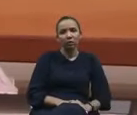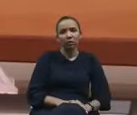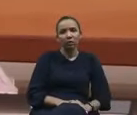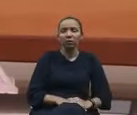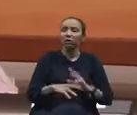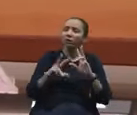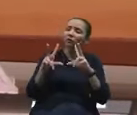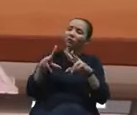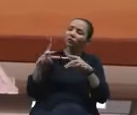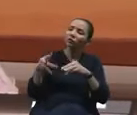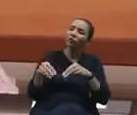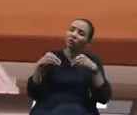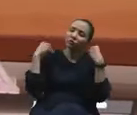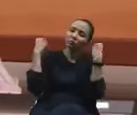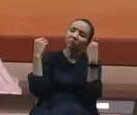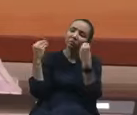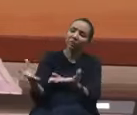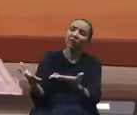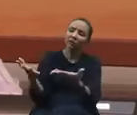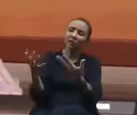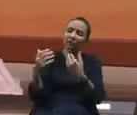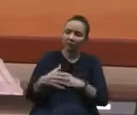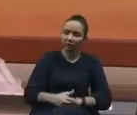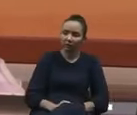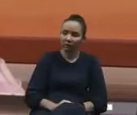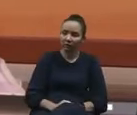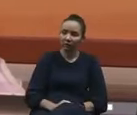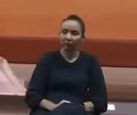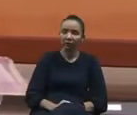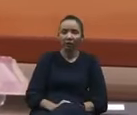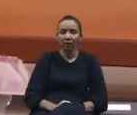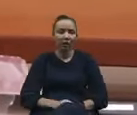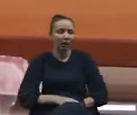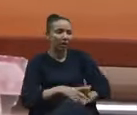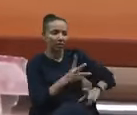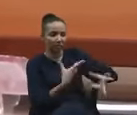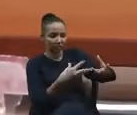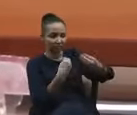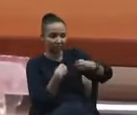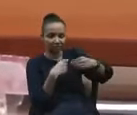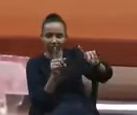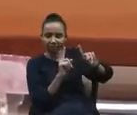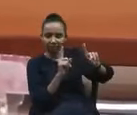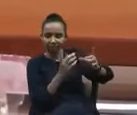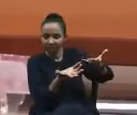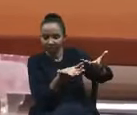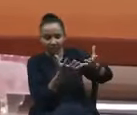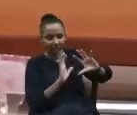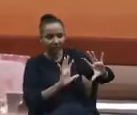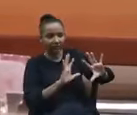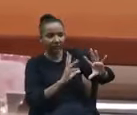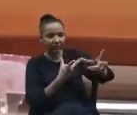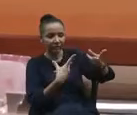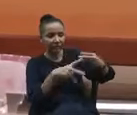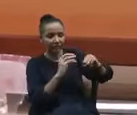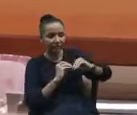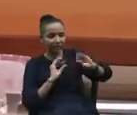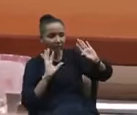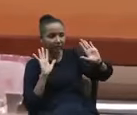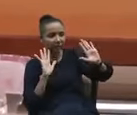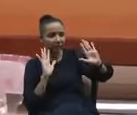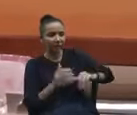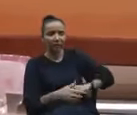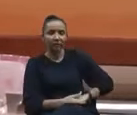presentees fica para tu para tuas concubinas re para esses bêbados Rei tudinho não quero ter os pres presentes mas e